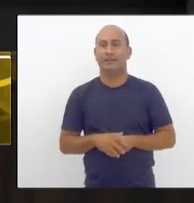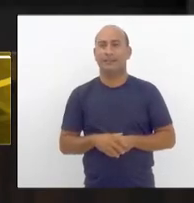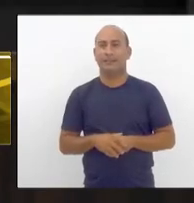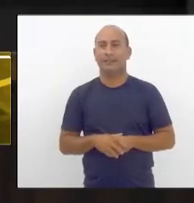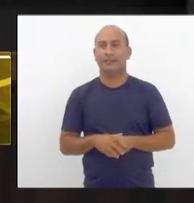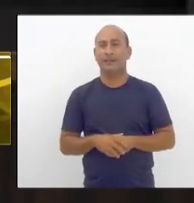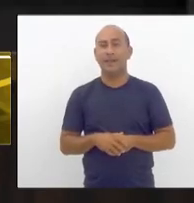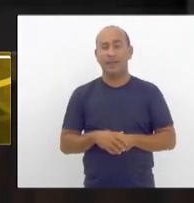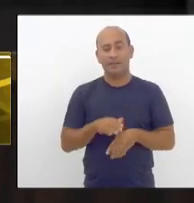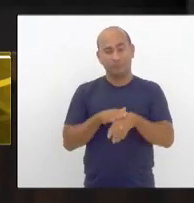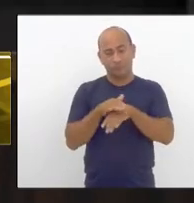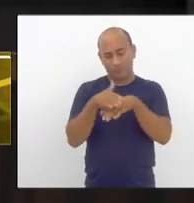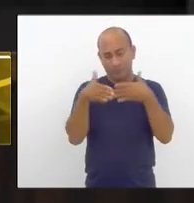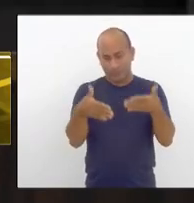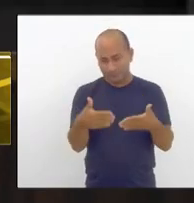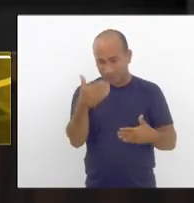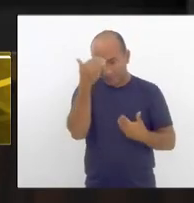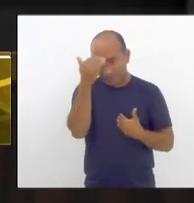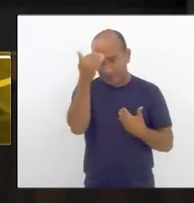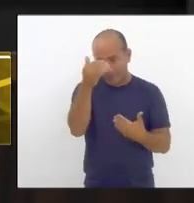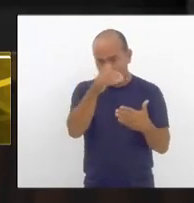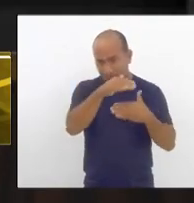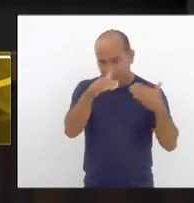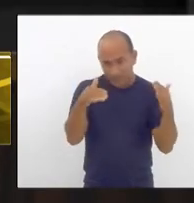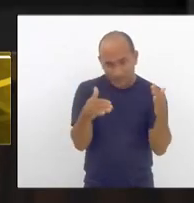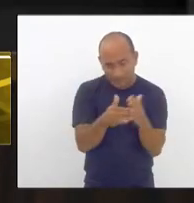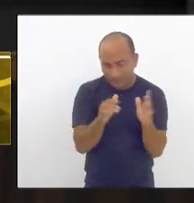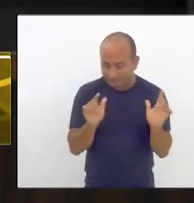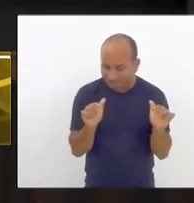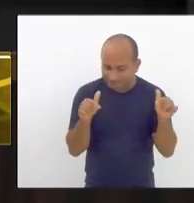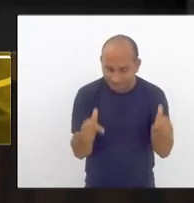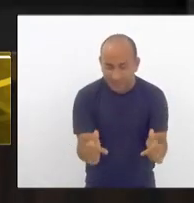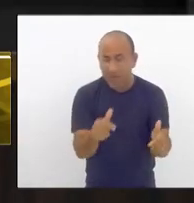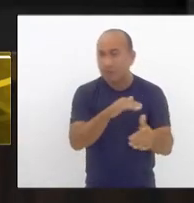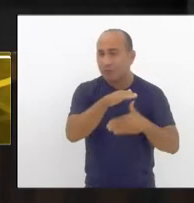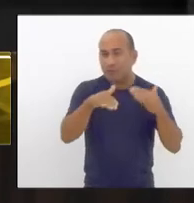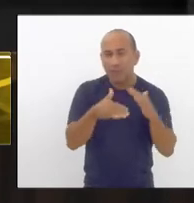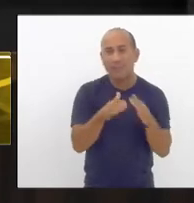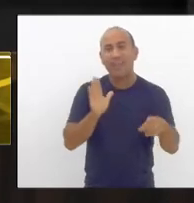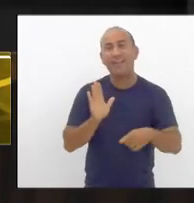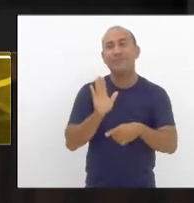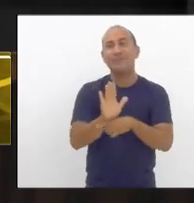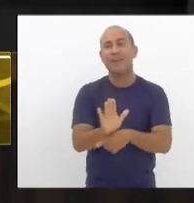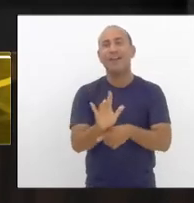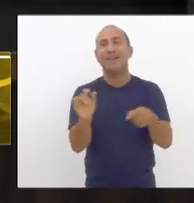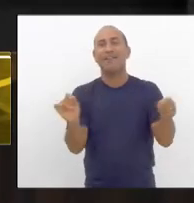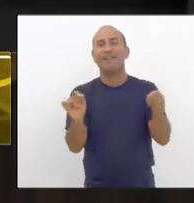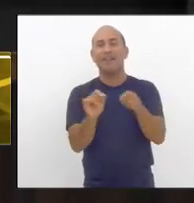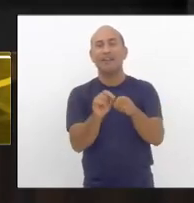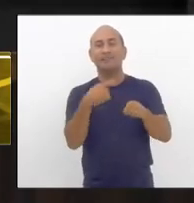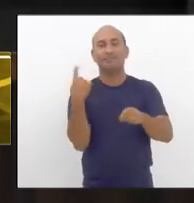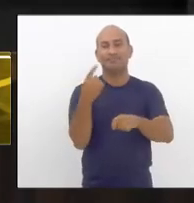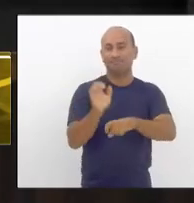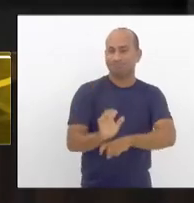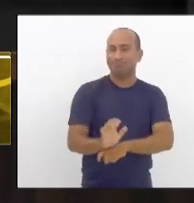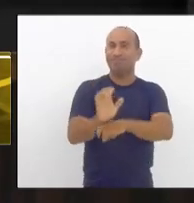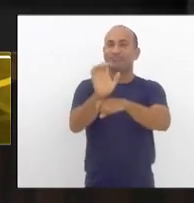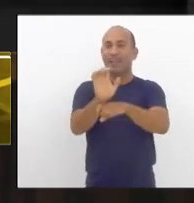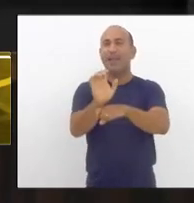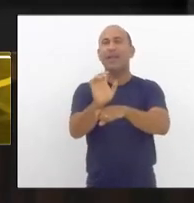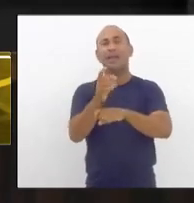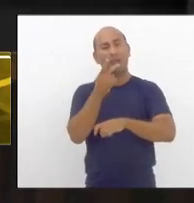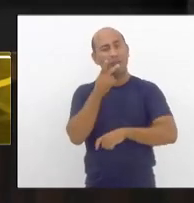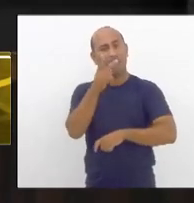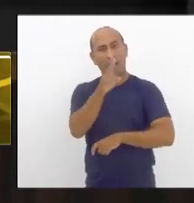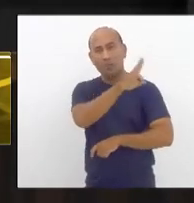nessa noite de hoje muito obrigada por todo serviço por toda contribuição que é feita ao nosso estado e me permito